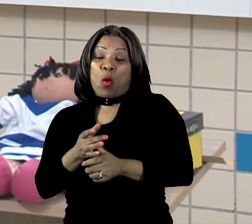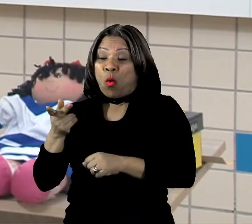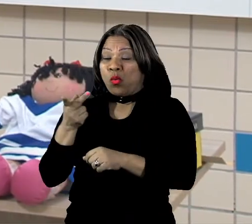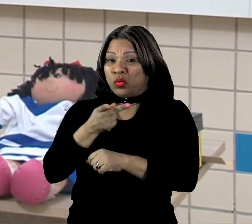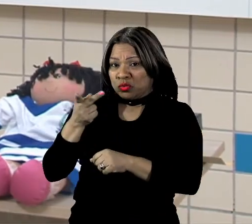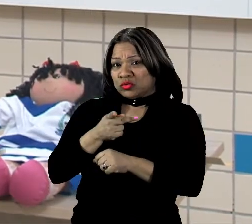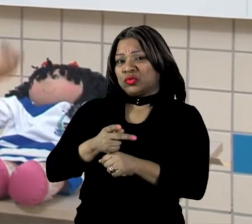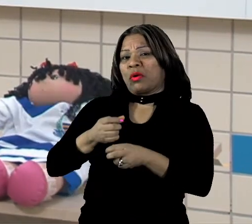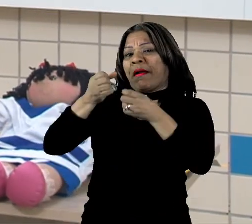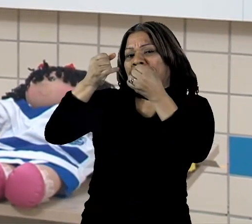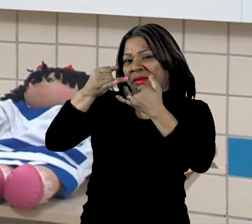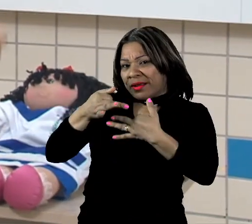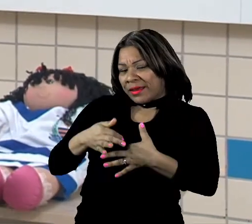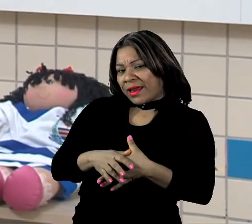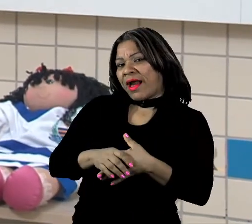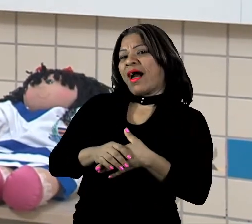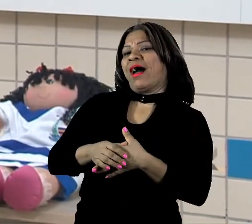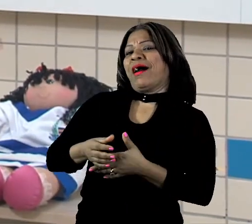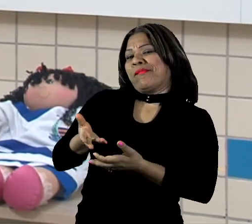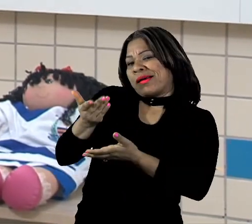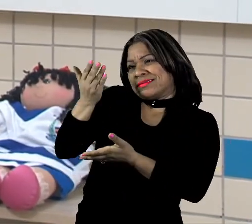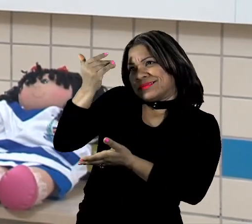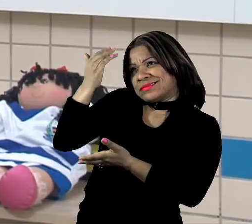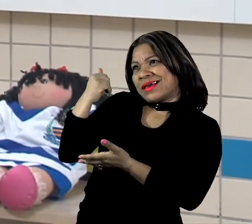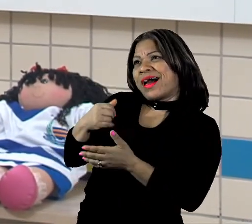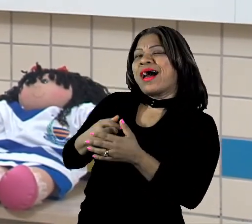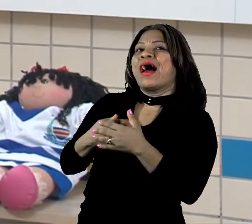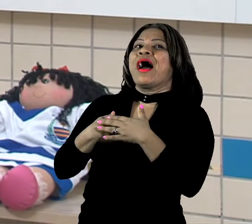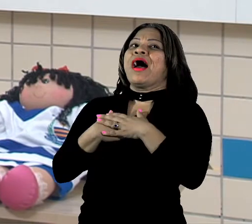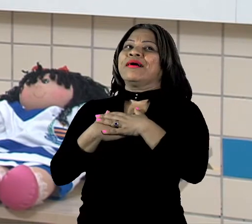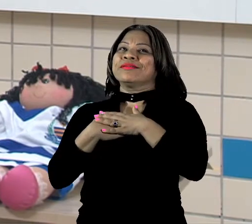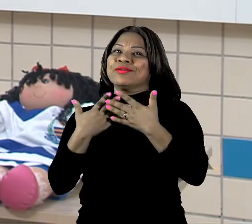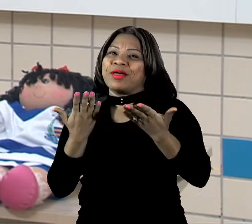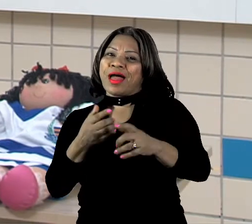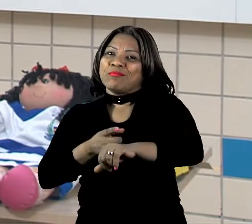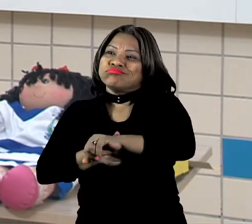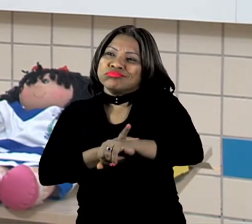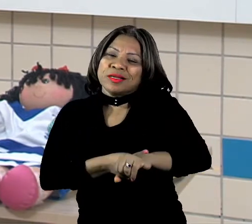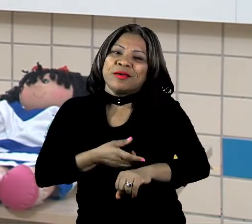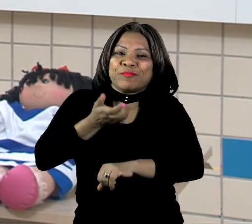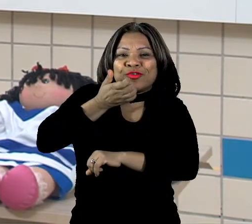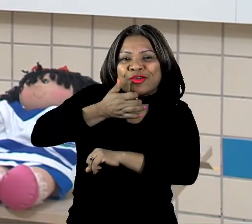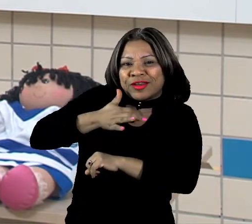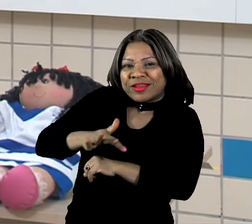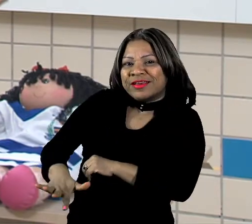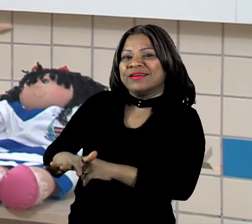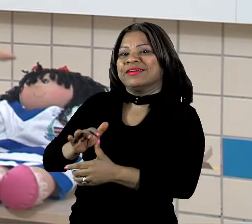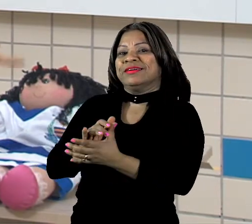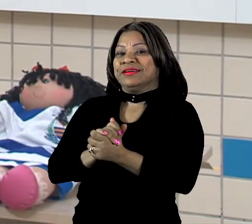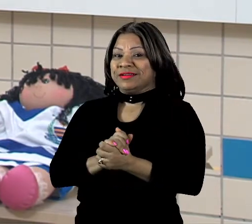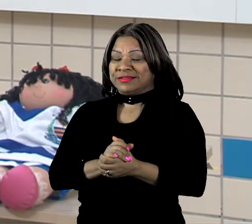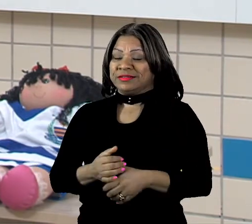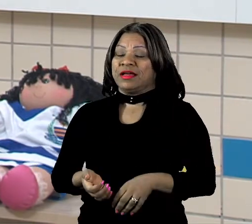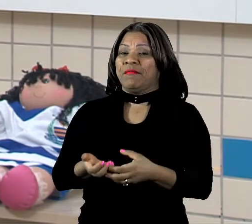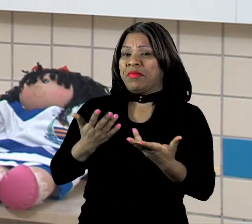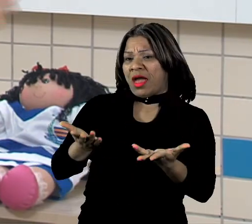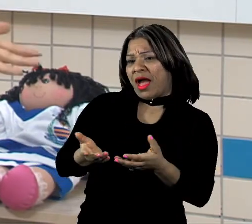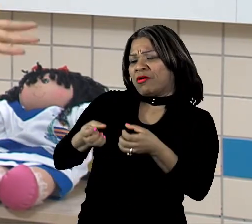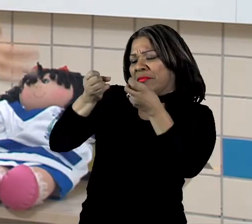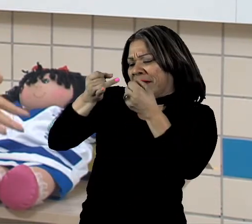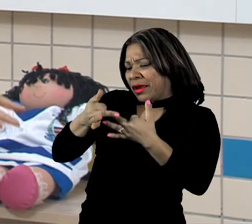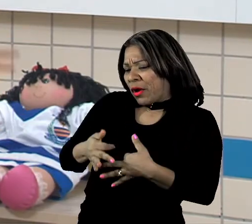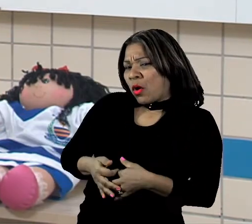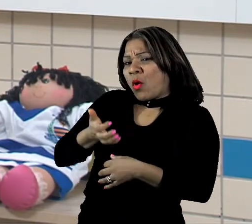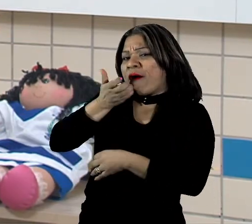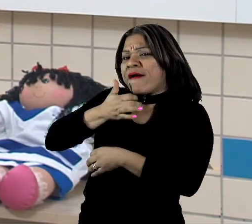que o tempo de criança, que quando eu era criança ouvia música. E aí a Francisquinha passou um recado importante. Falou que criança aproveite o tempo para ler, para brincar,